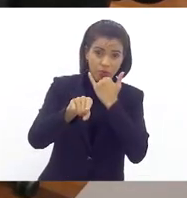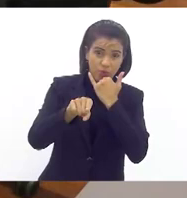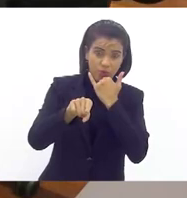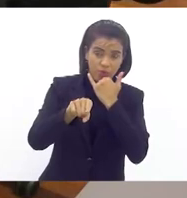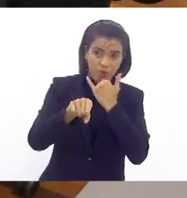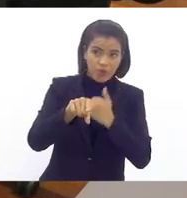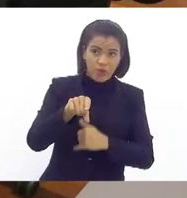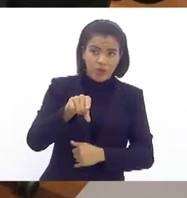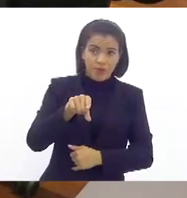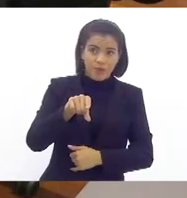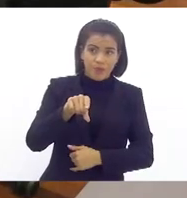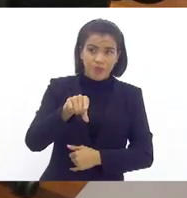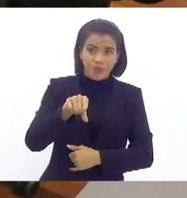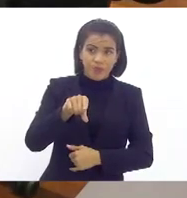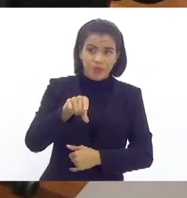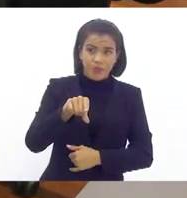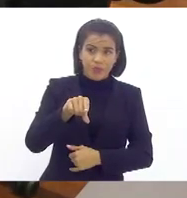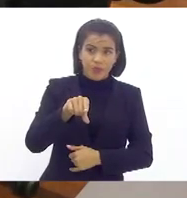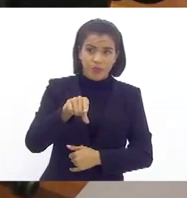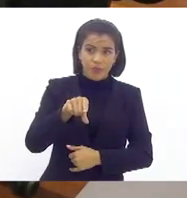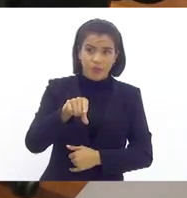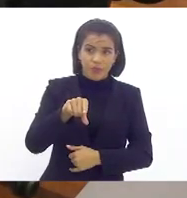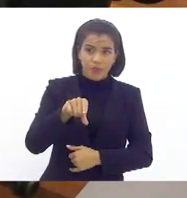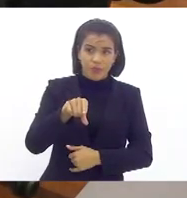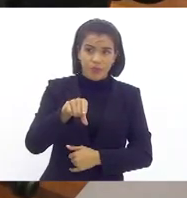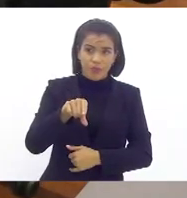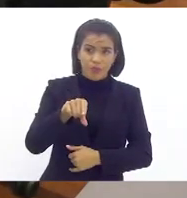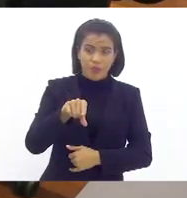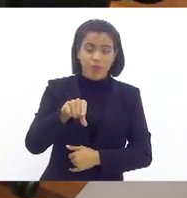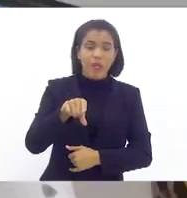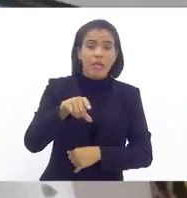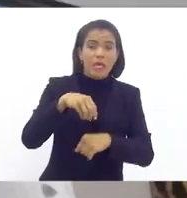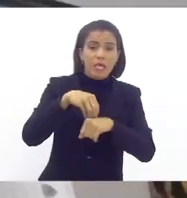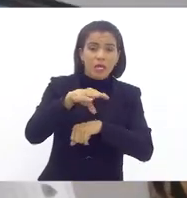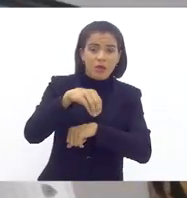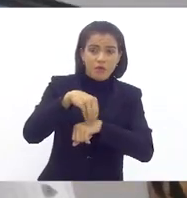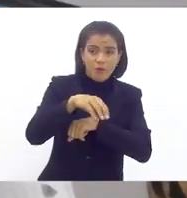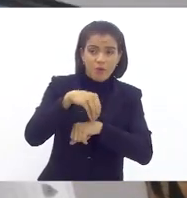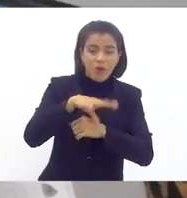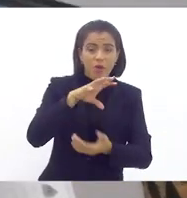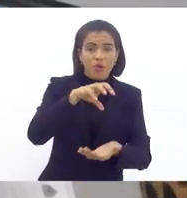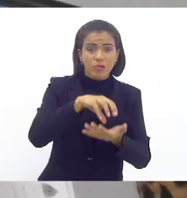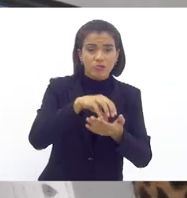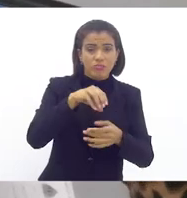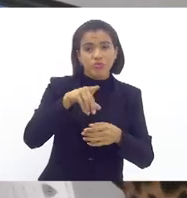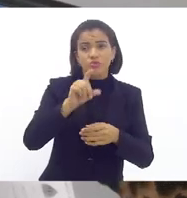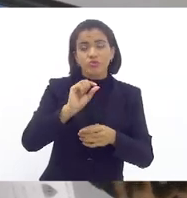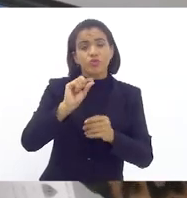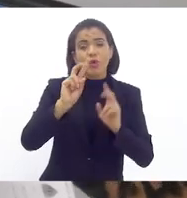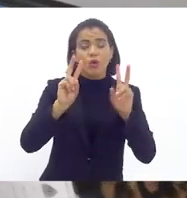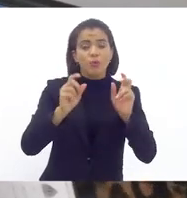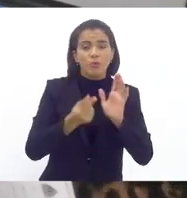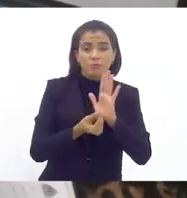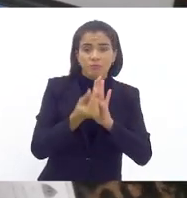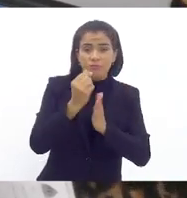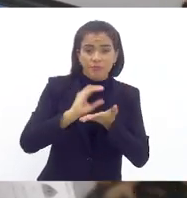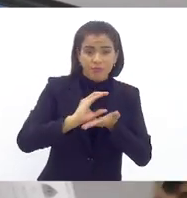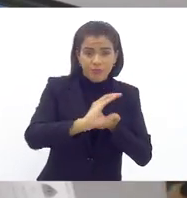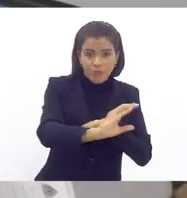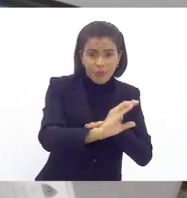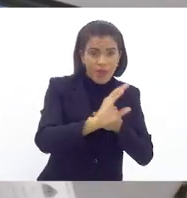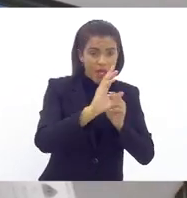de 2021. Informação do órgão estadual sobre destinação orçamentária para a pasta